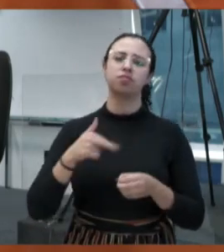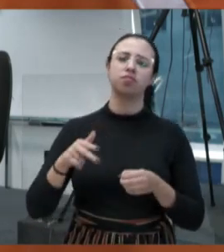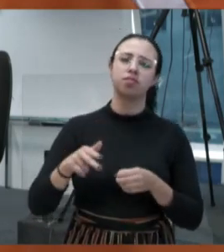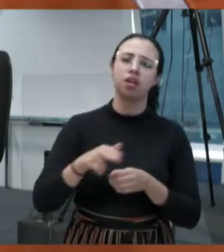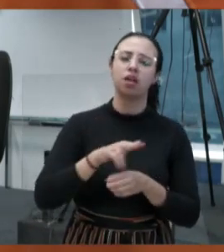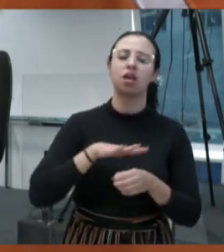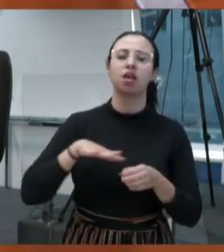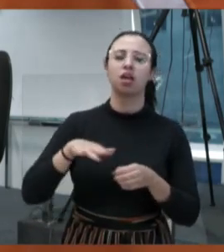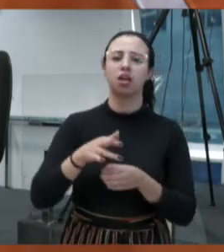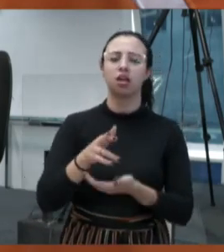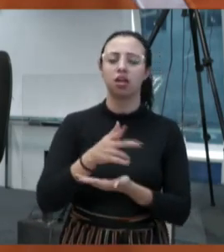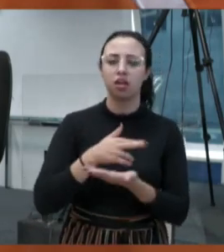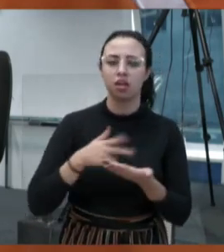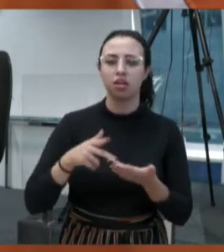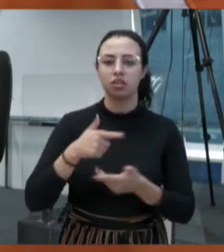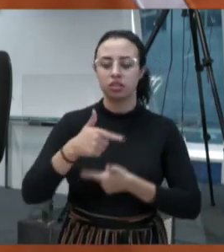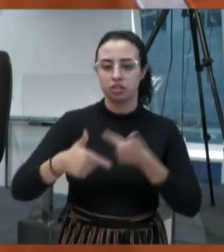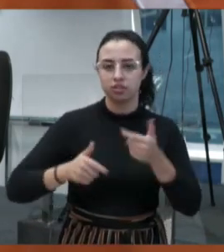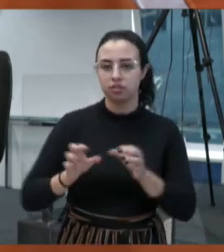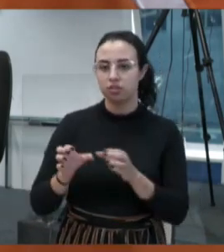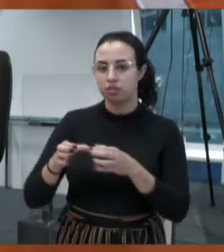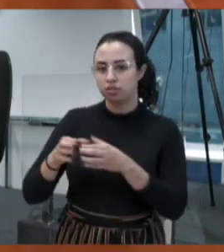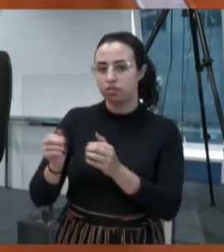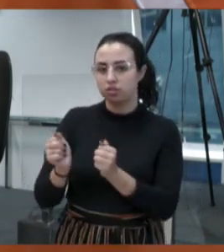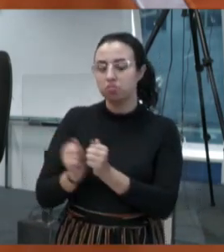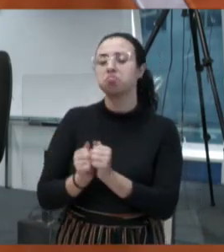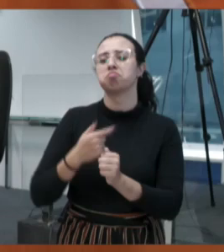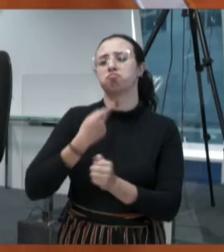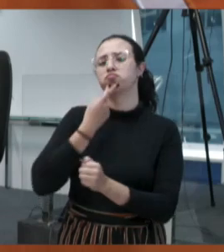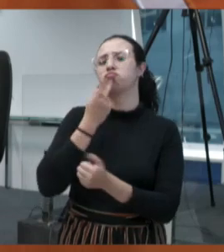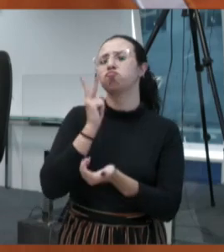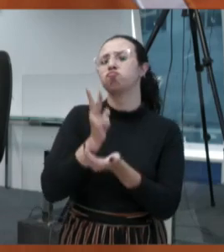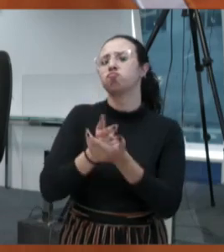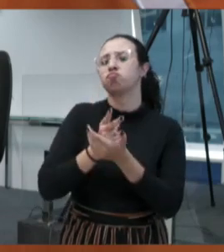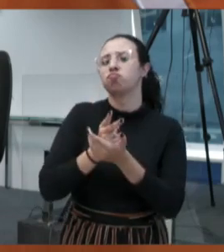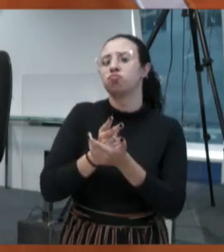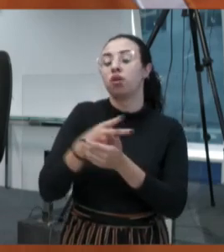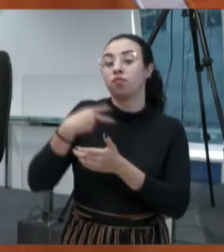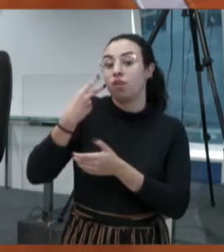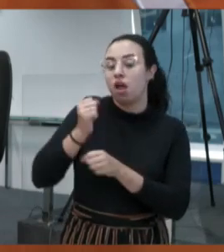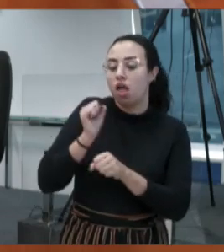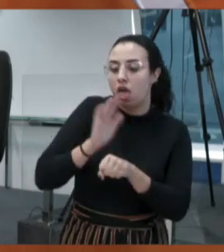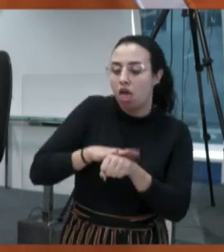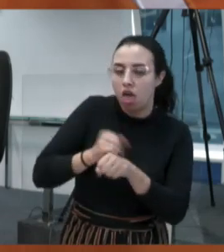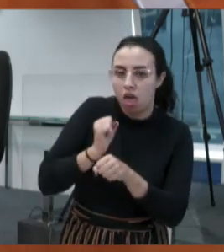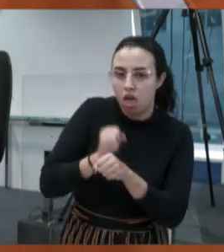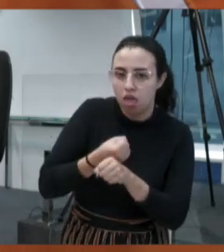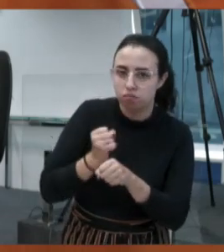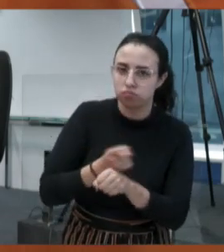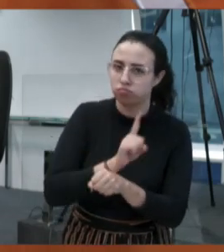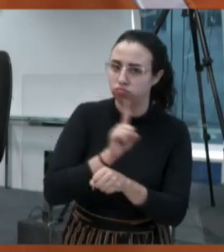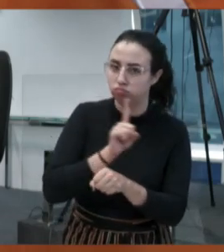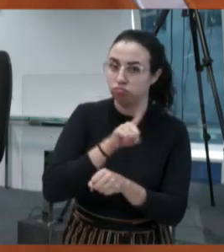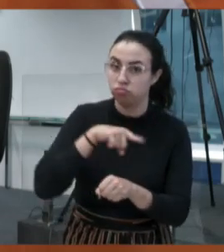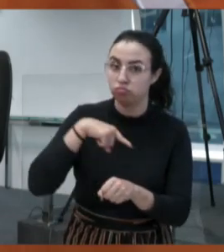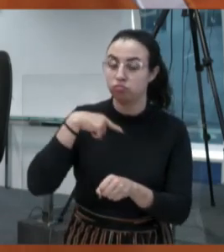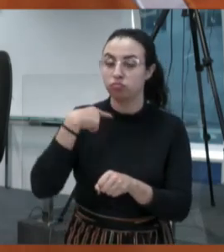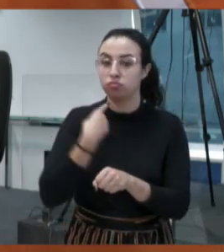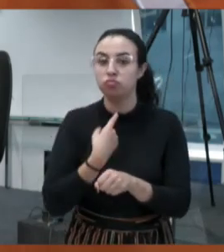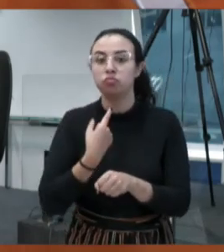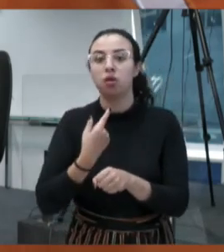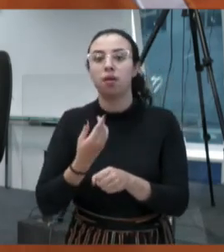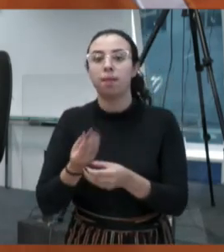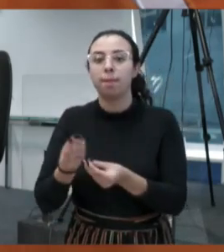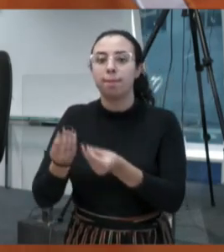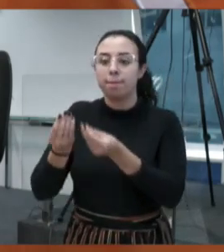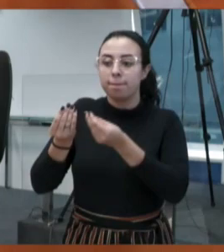comunidade. Por sempre eu repito que vereador não faz obra, vereador pega as indicações e leva até o prefeito.